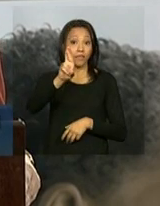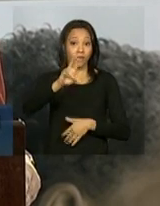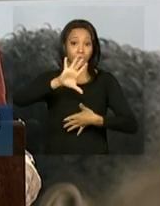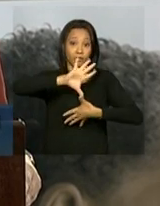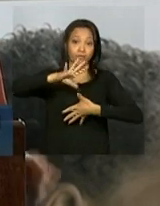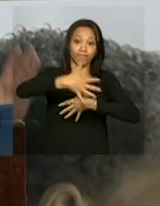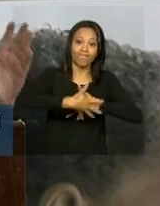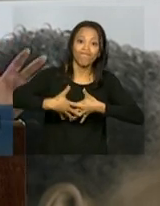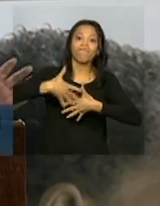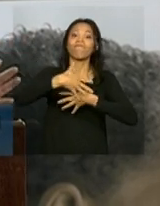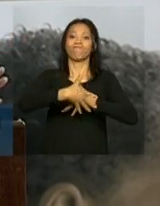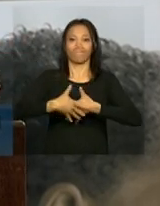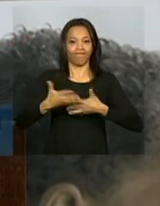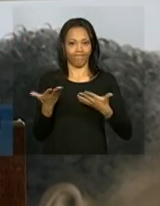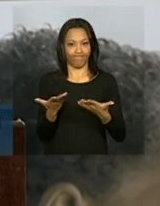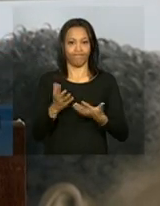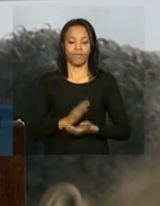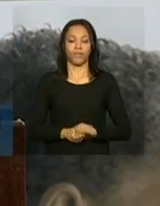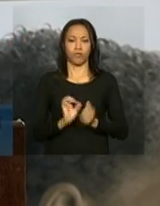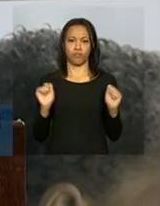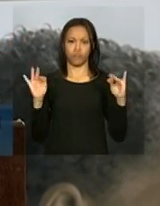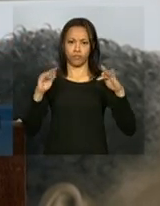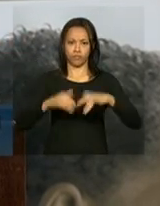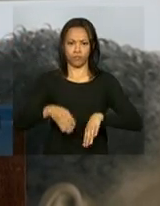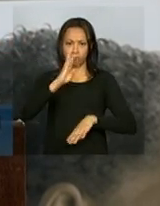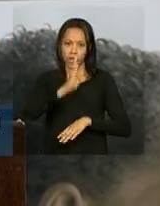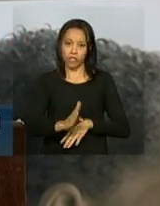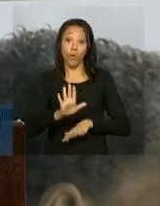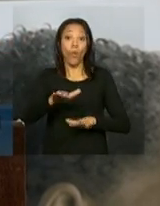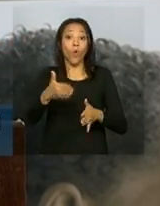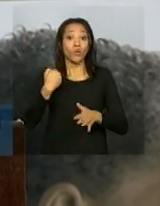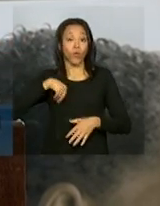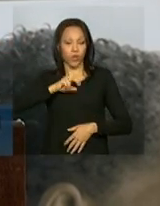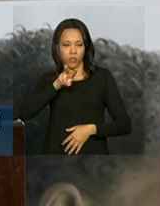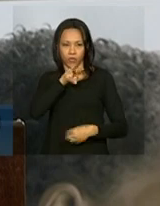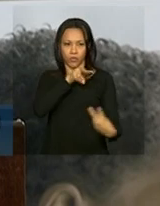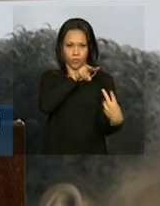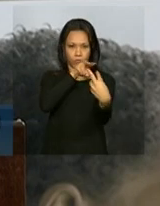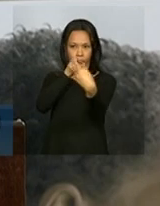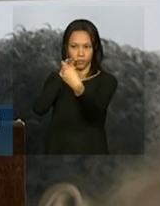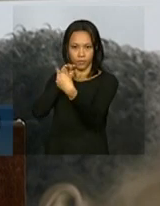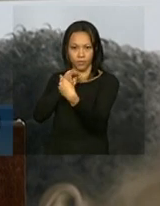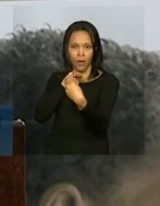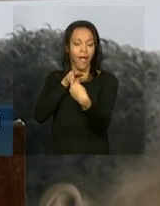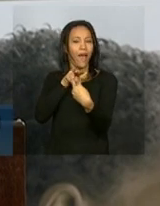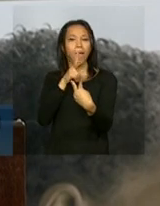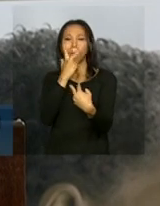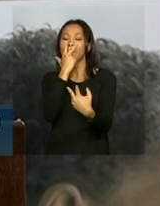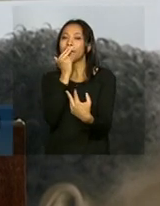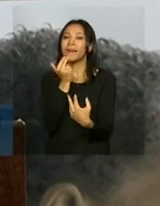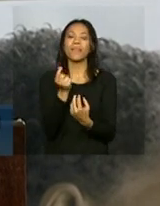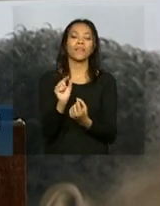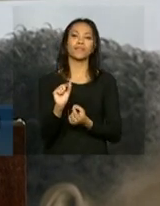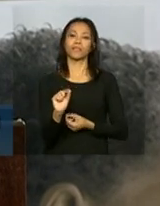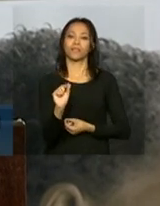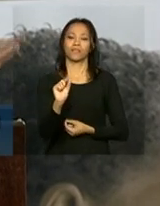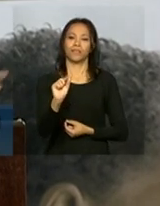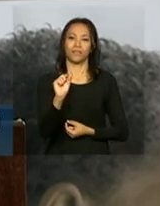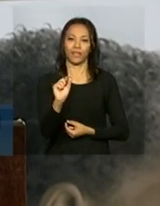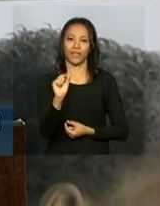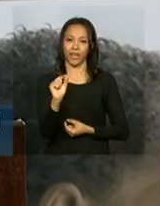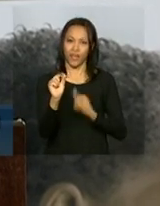latino-americana. Por isso que quando nós nos olhamos, é como se nós víssemos